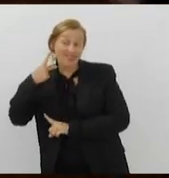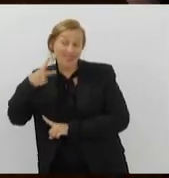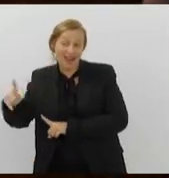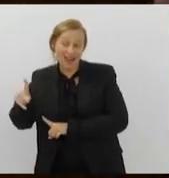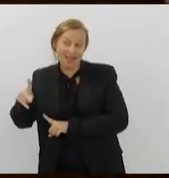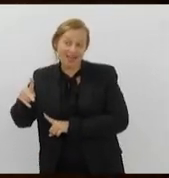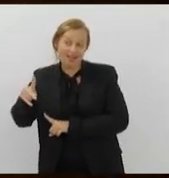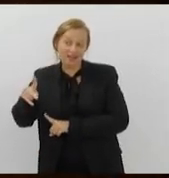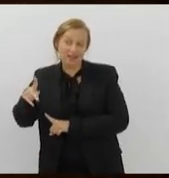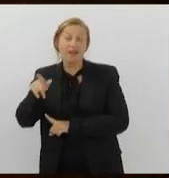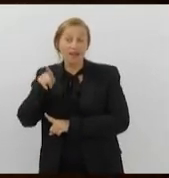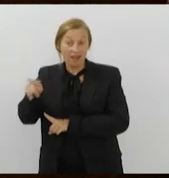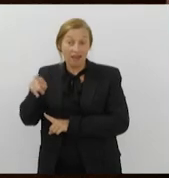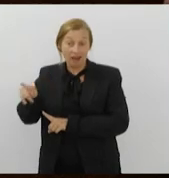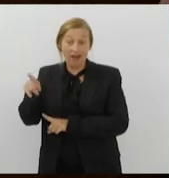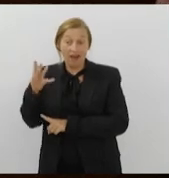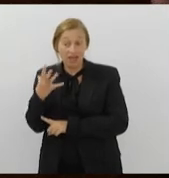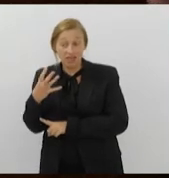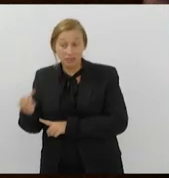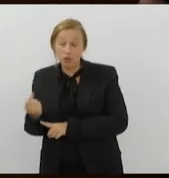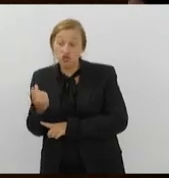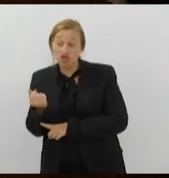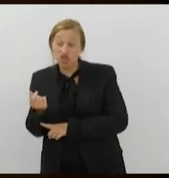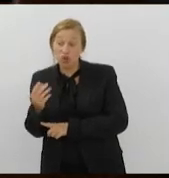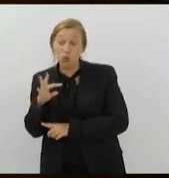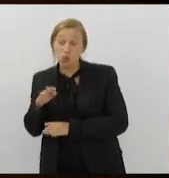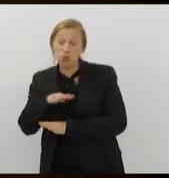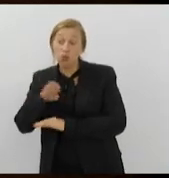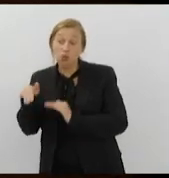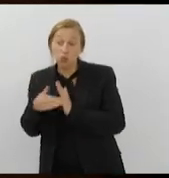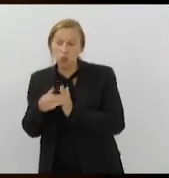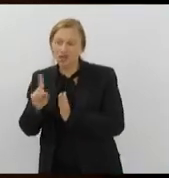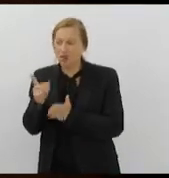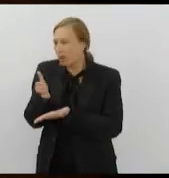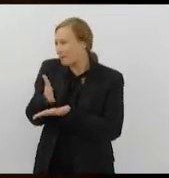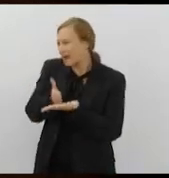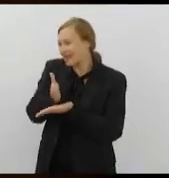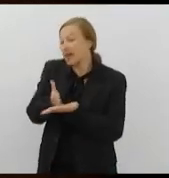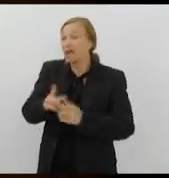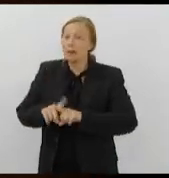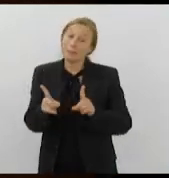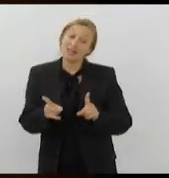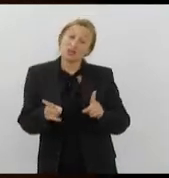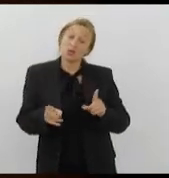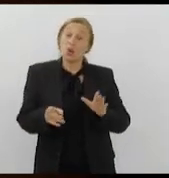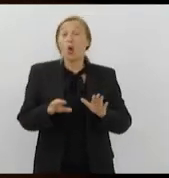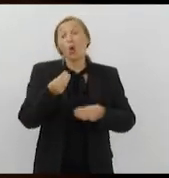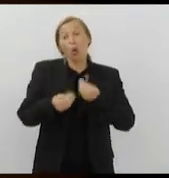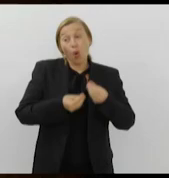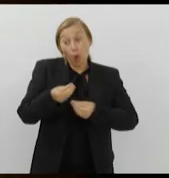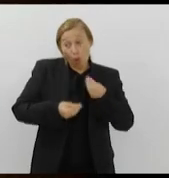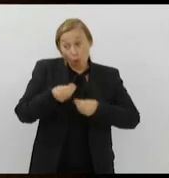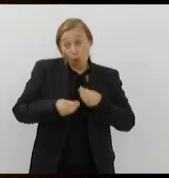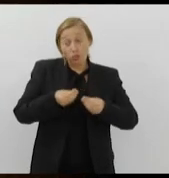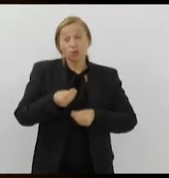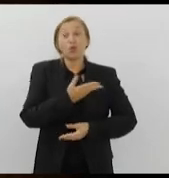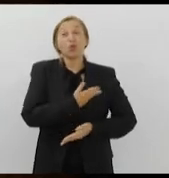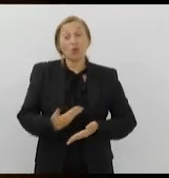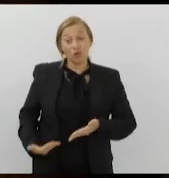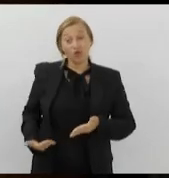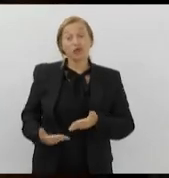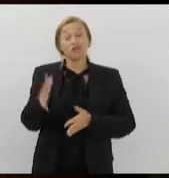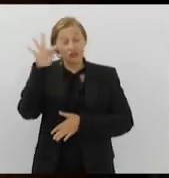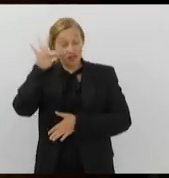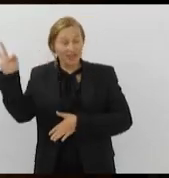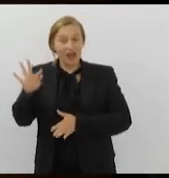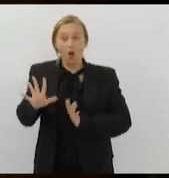dela. Dela, conquista dela. Mas, como esse governo mete a mão em tudo que é do trabalhador, está metendo agora